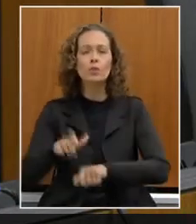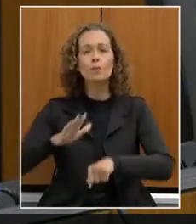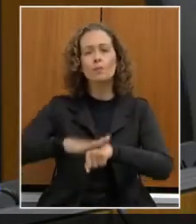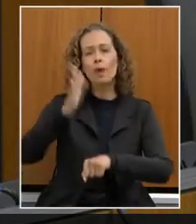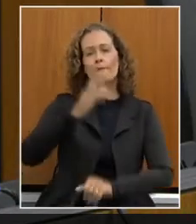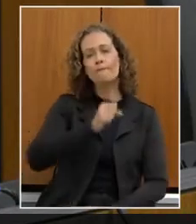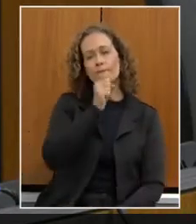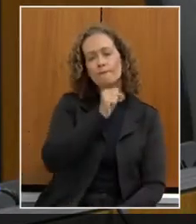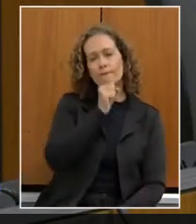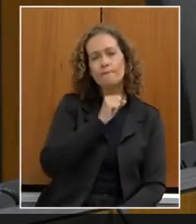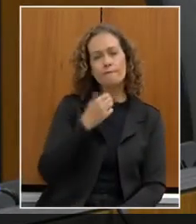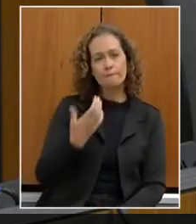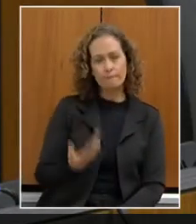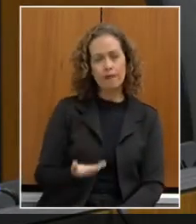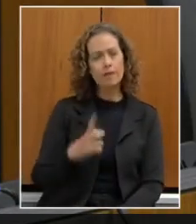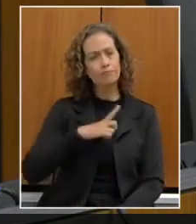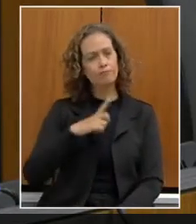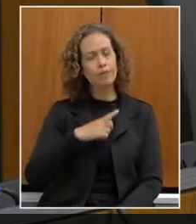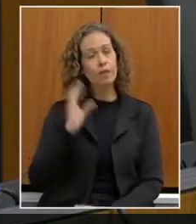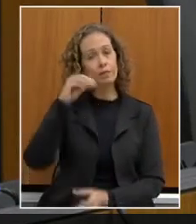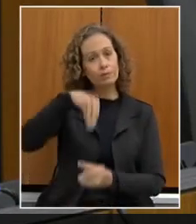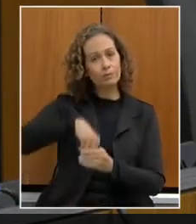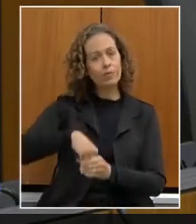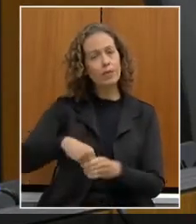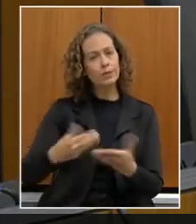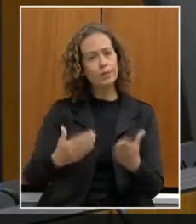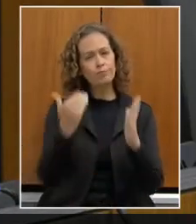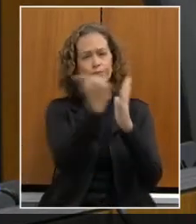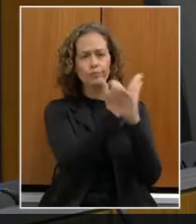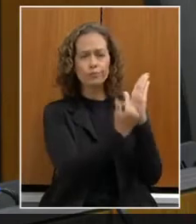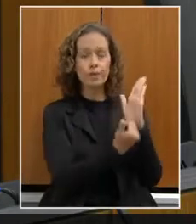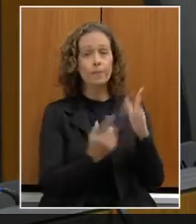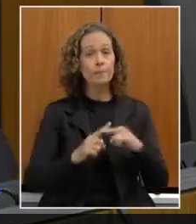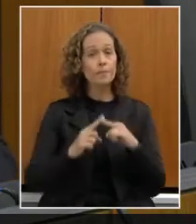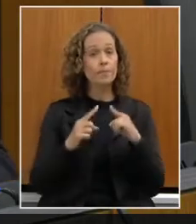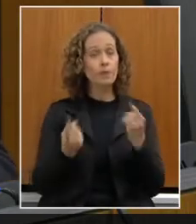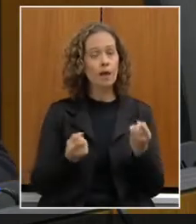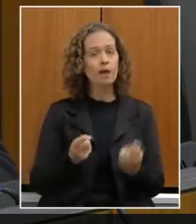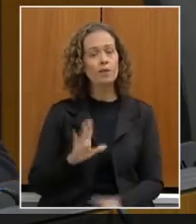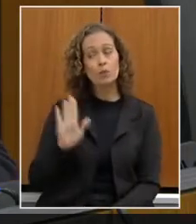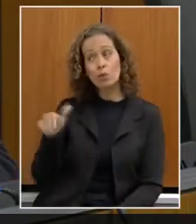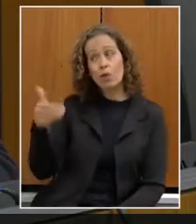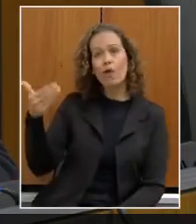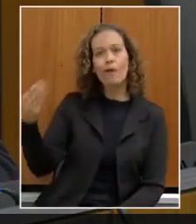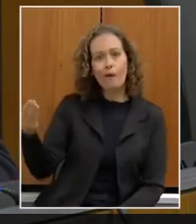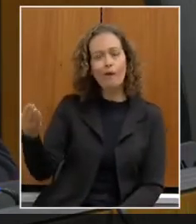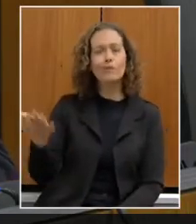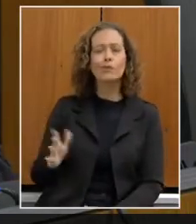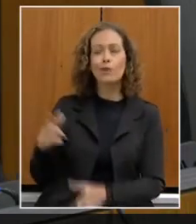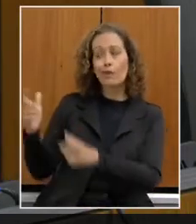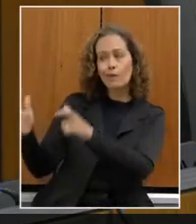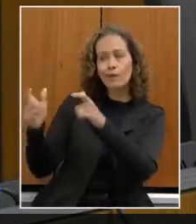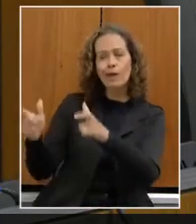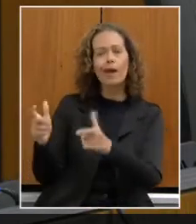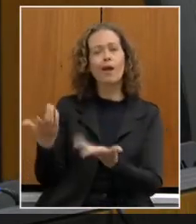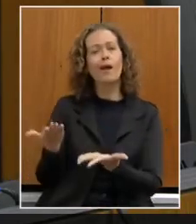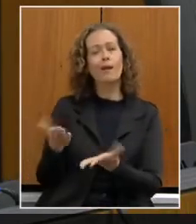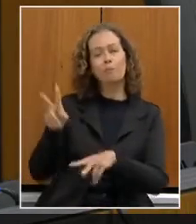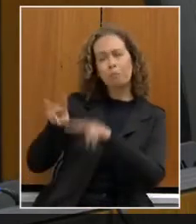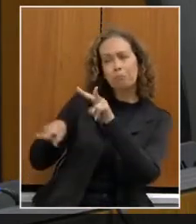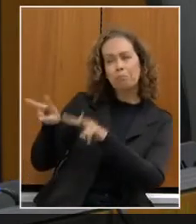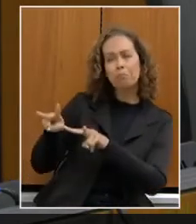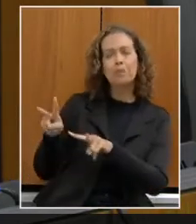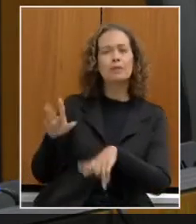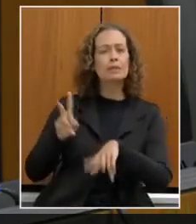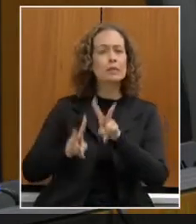proporcionalmente pessoas mais velhas dentro da nossa pirâmide mas a grama do vizinho nem sempre é mais verde que a nossa estamos indo bem e o que